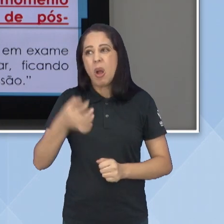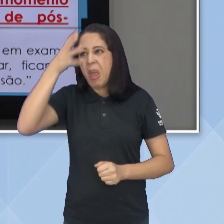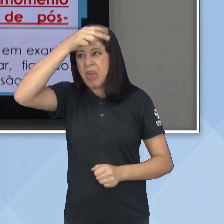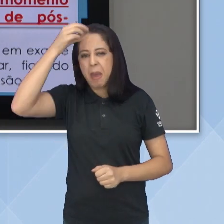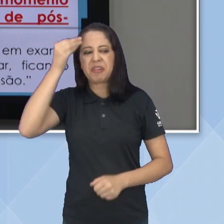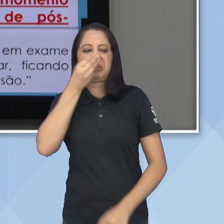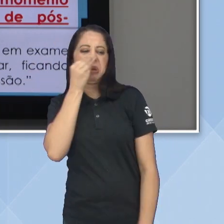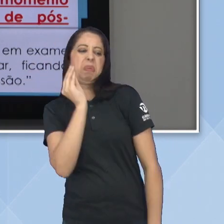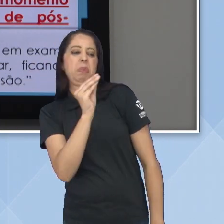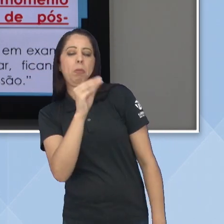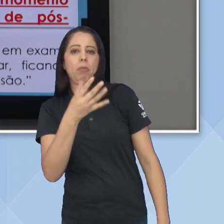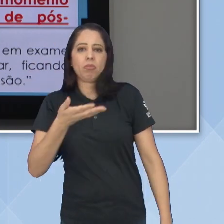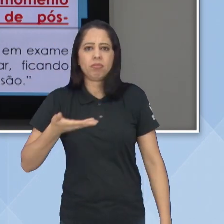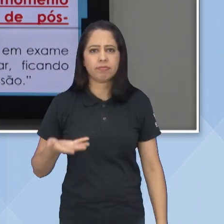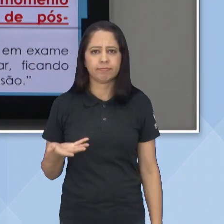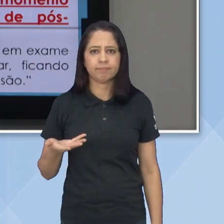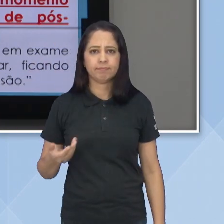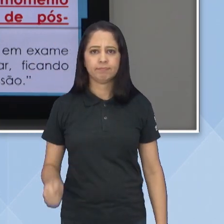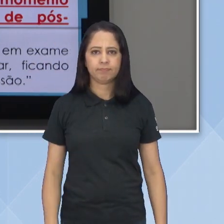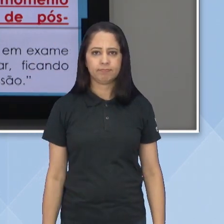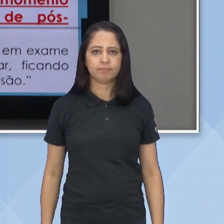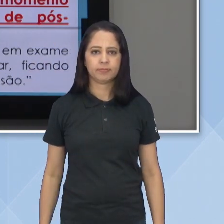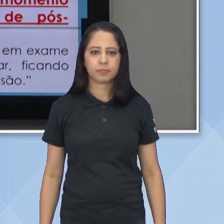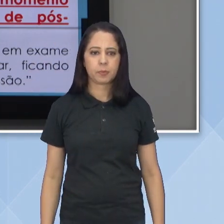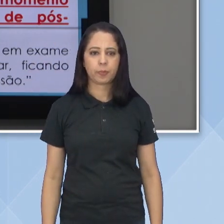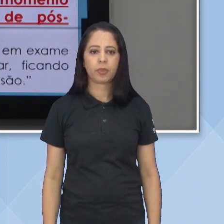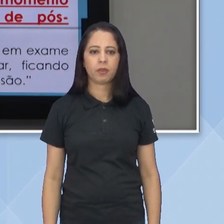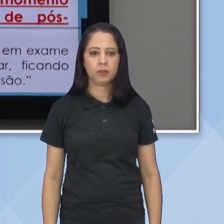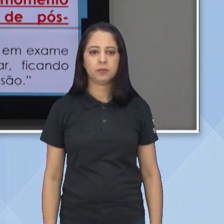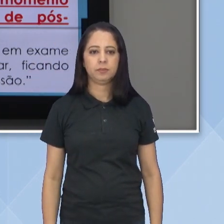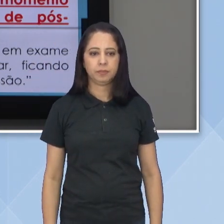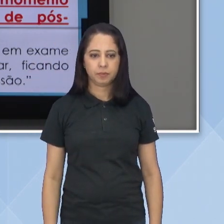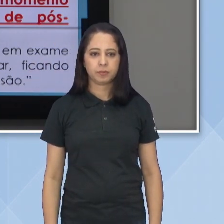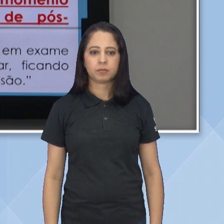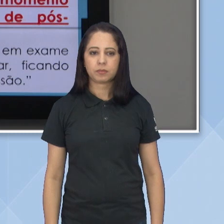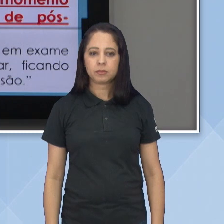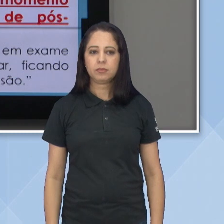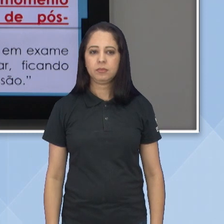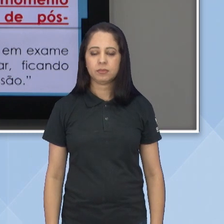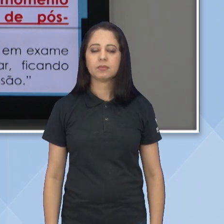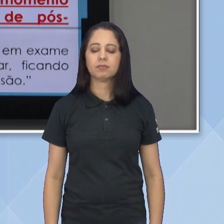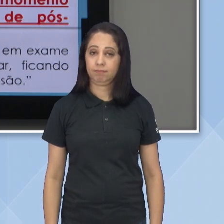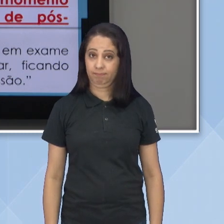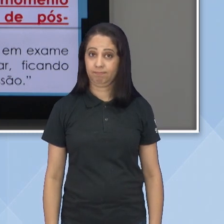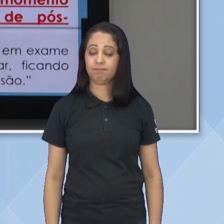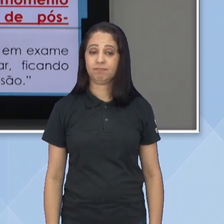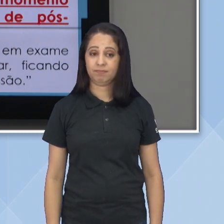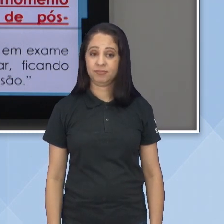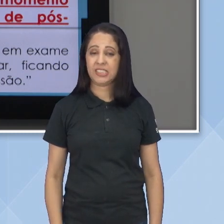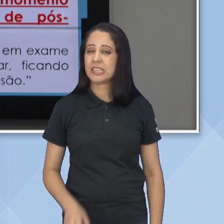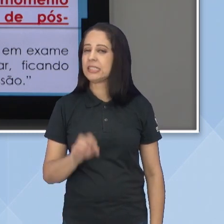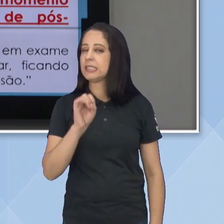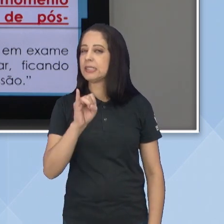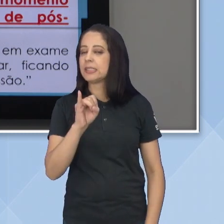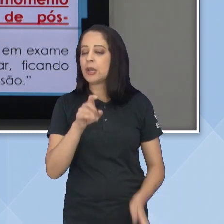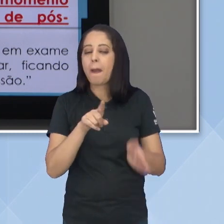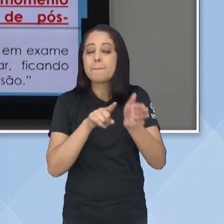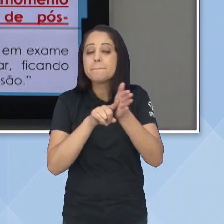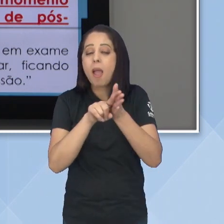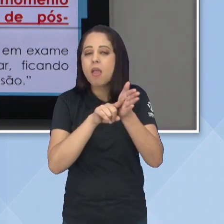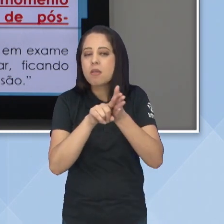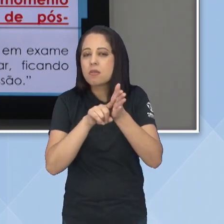várias irregularidades. E se for mais a fundo, né, tem algumas